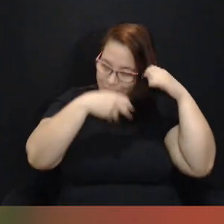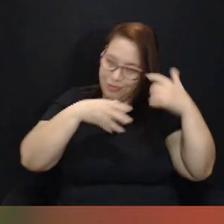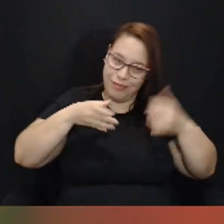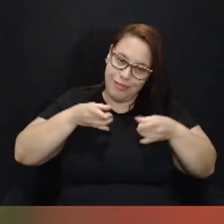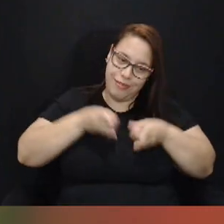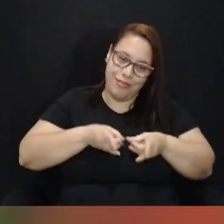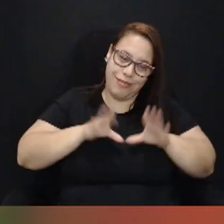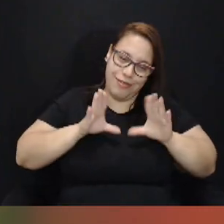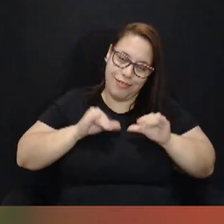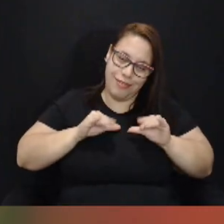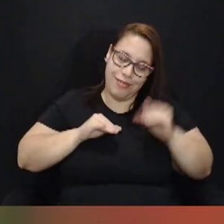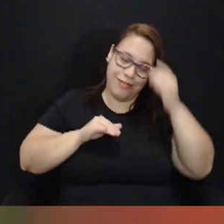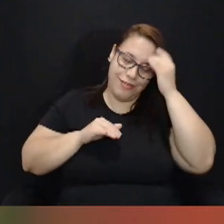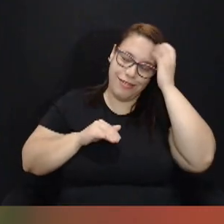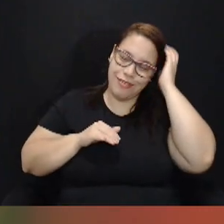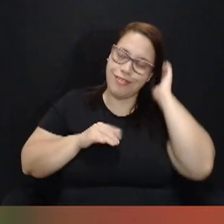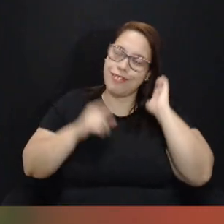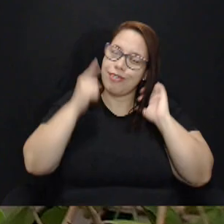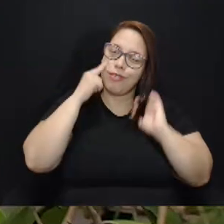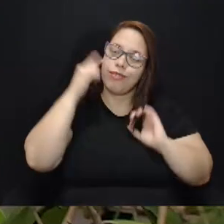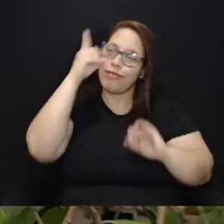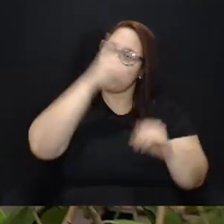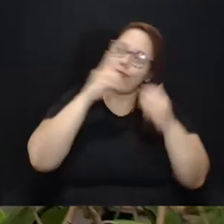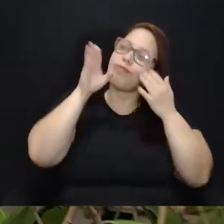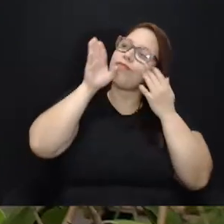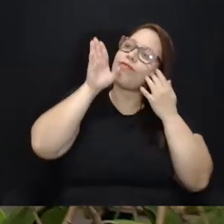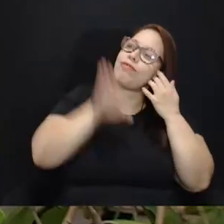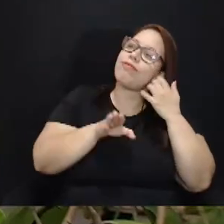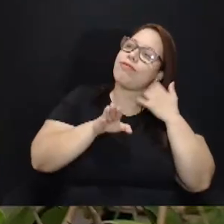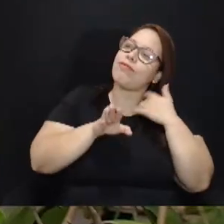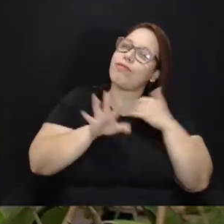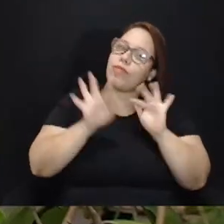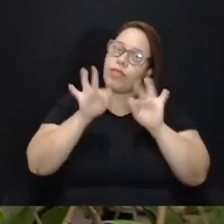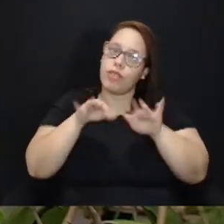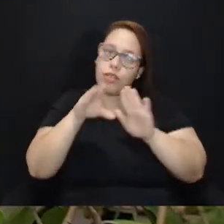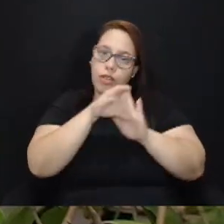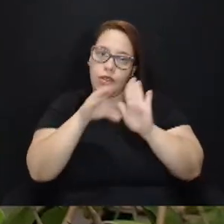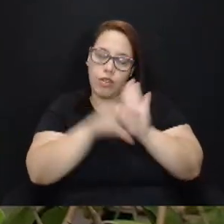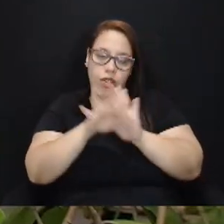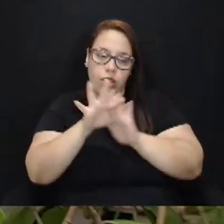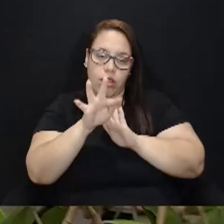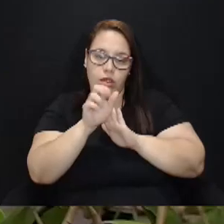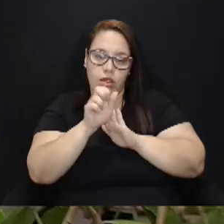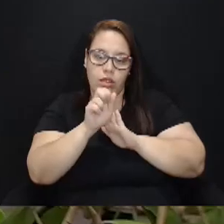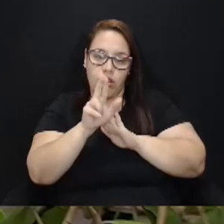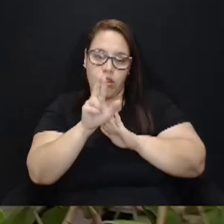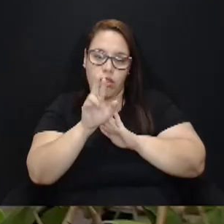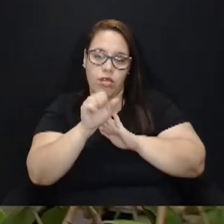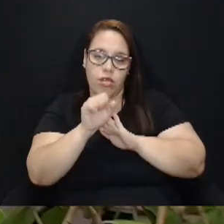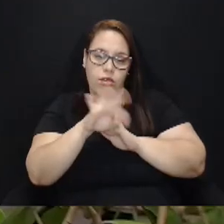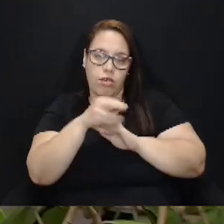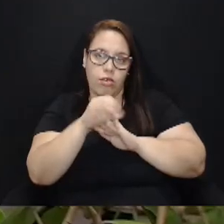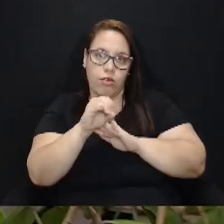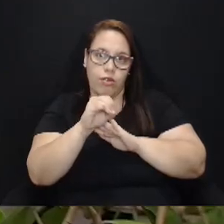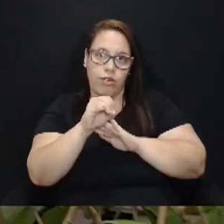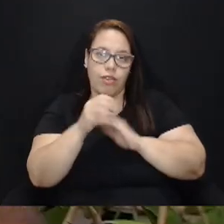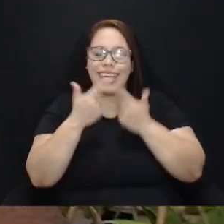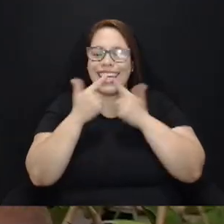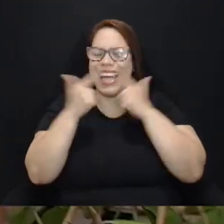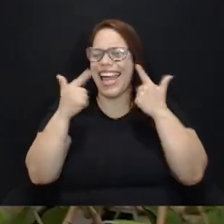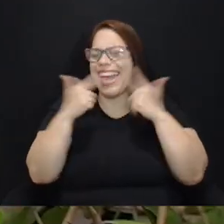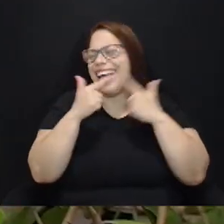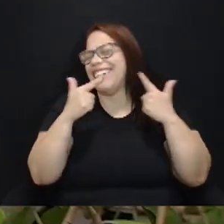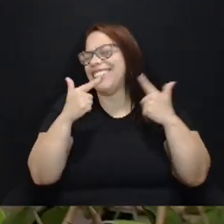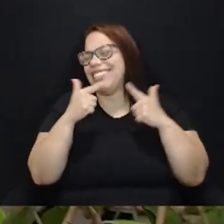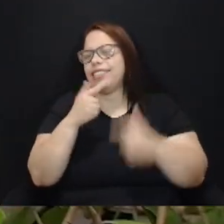vendo o final do programa do Faustão, as pegadinhas lá, né? A gente ria. Eu ria muito e ela não ria. Ela